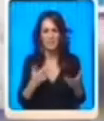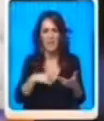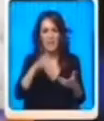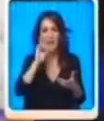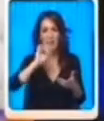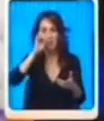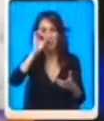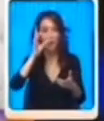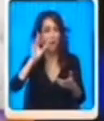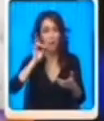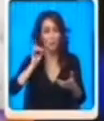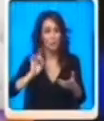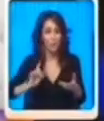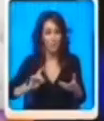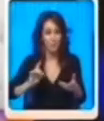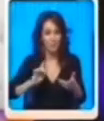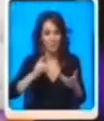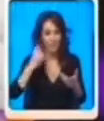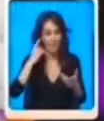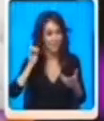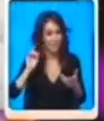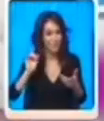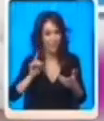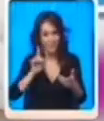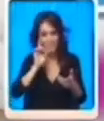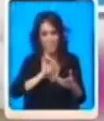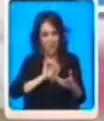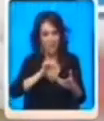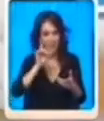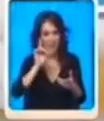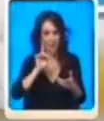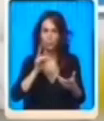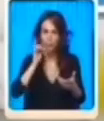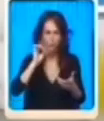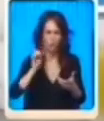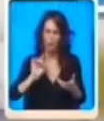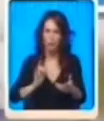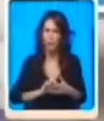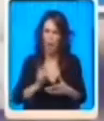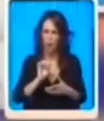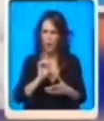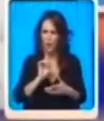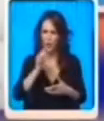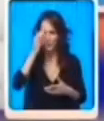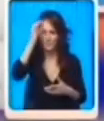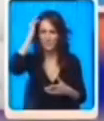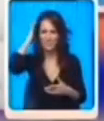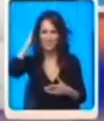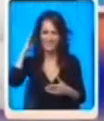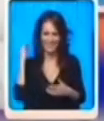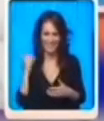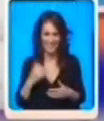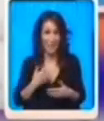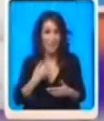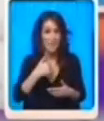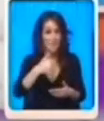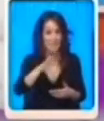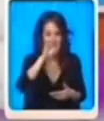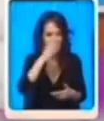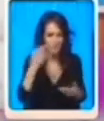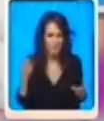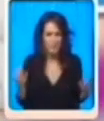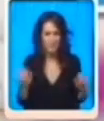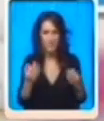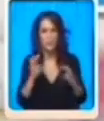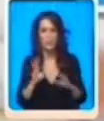sabe disso. Ela não sabe, não sabe, pois não sabe. É que não sabe mesmo. Ela não sabe mesmo. Não sabe, não sabe. Eu fiz anos... Olha, não sabe, mas vai saber.